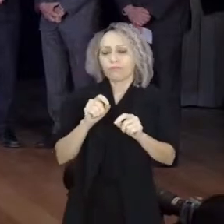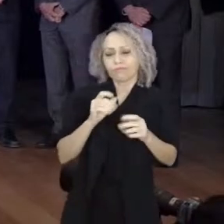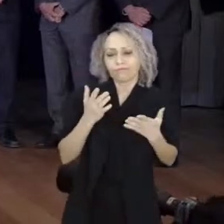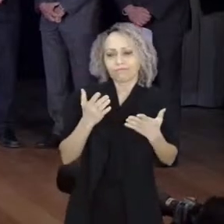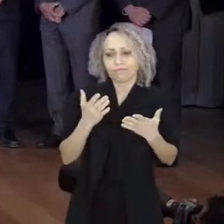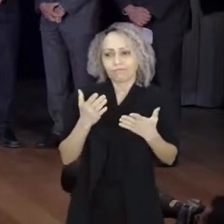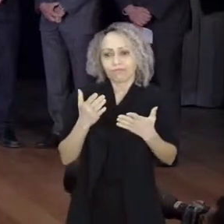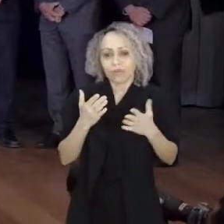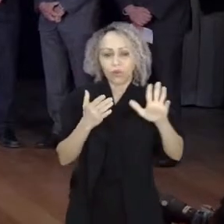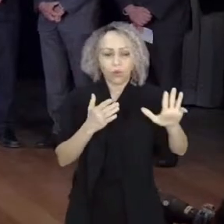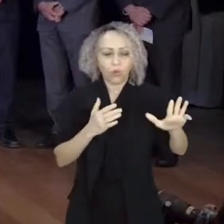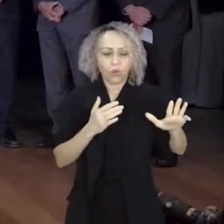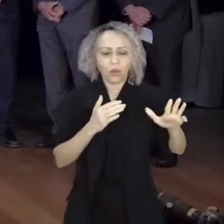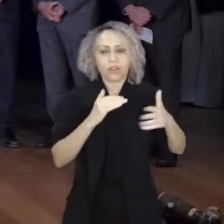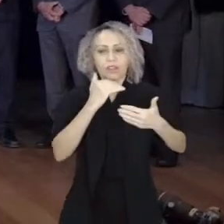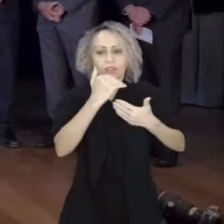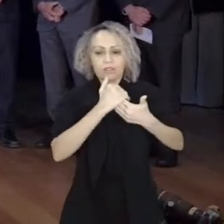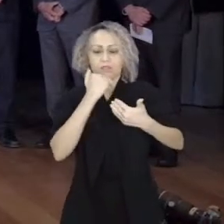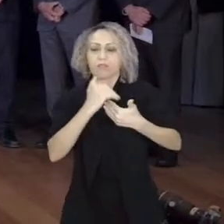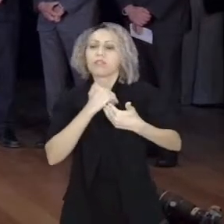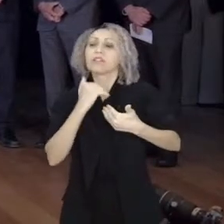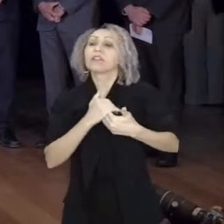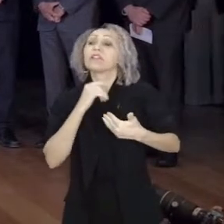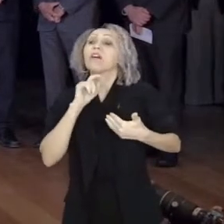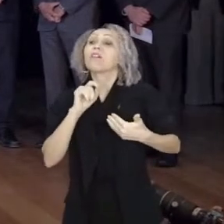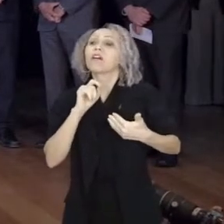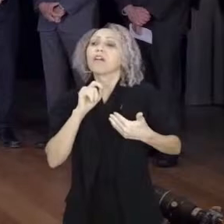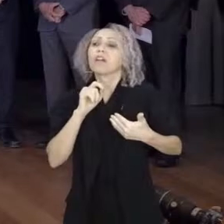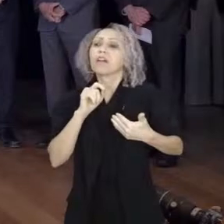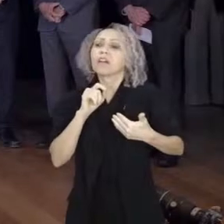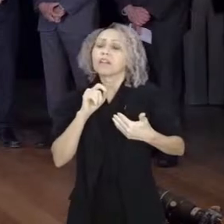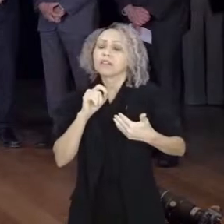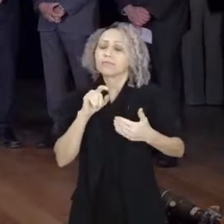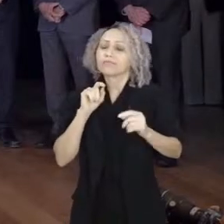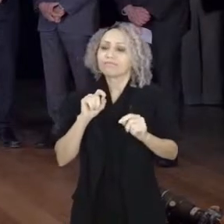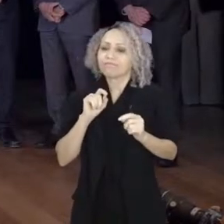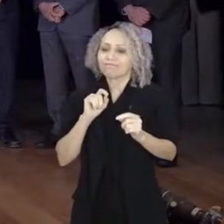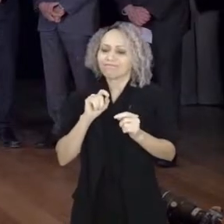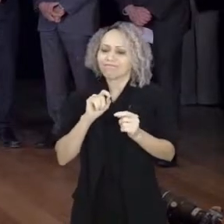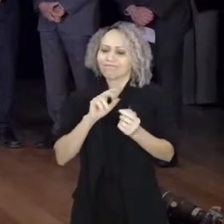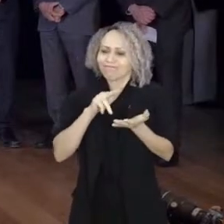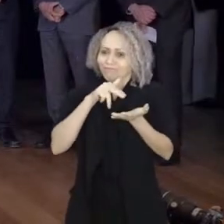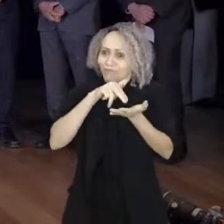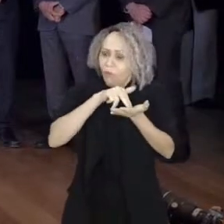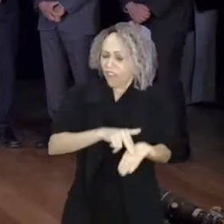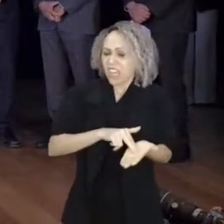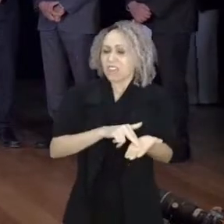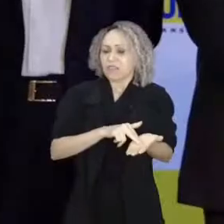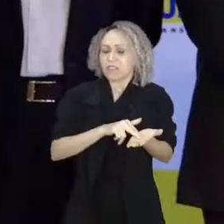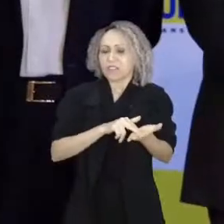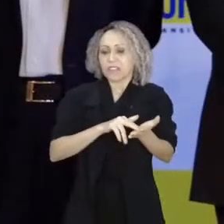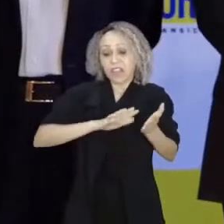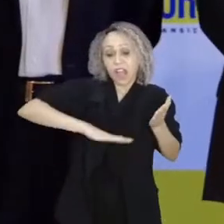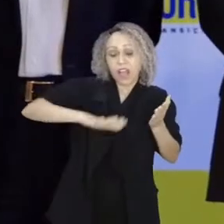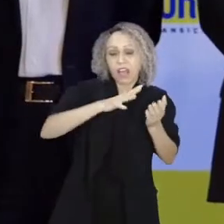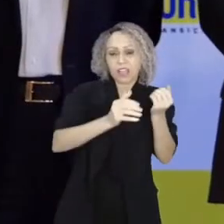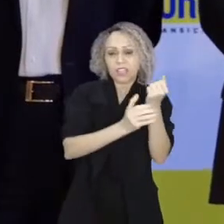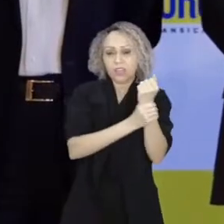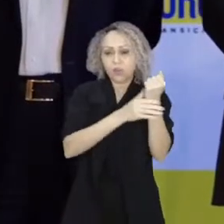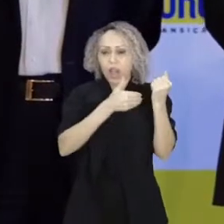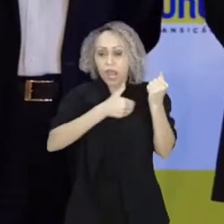ele fixou é de total ênfase à área de segurança pública e, portanto, quero